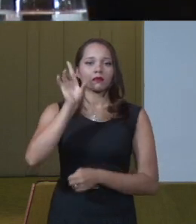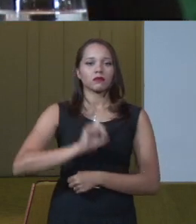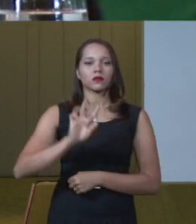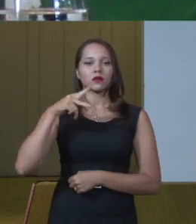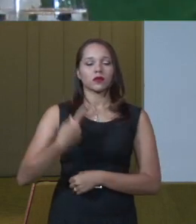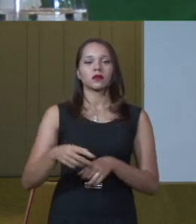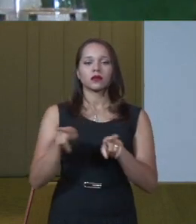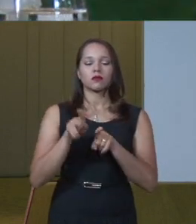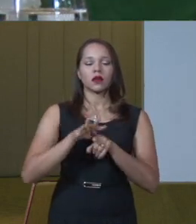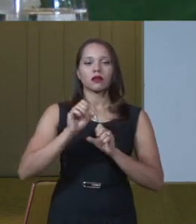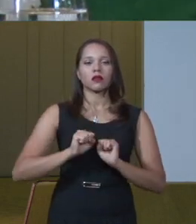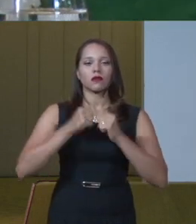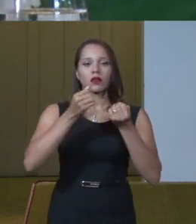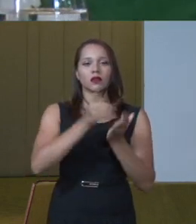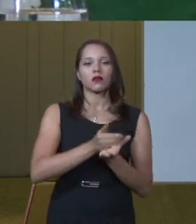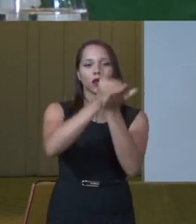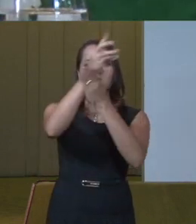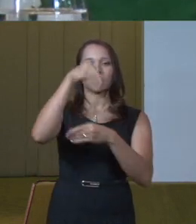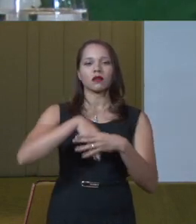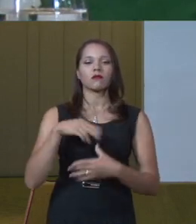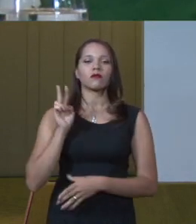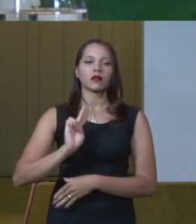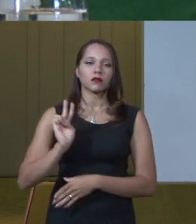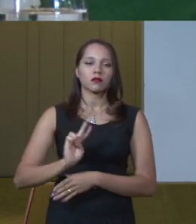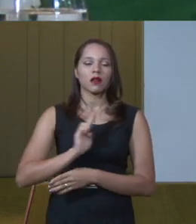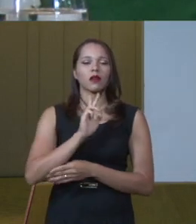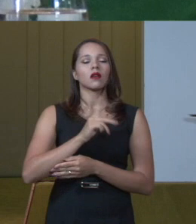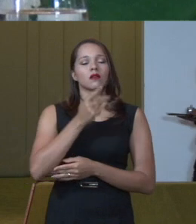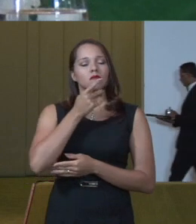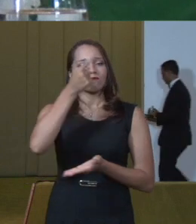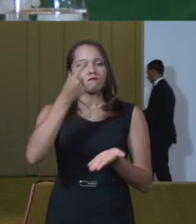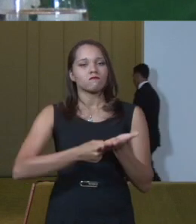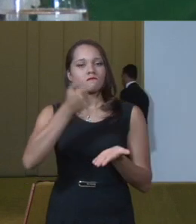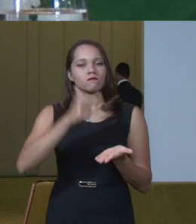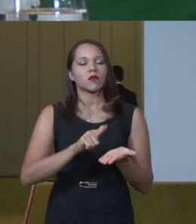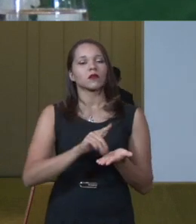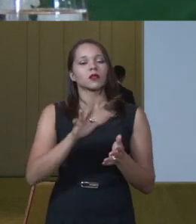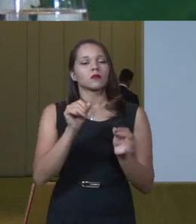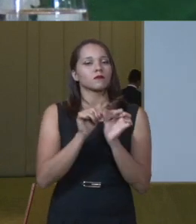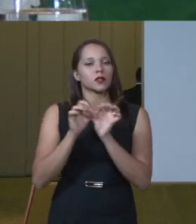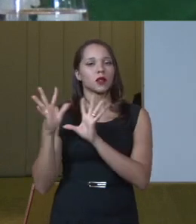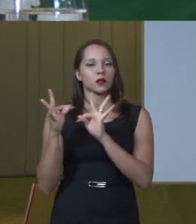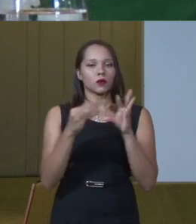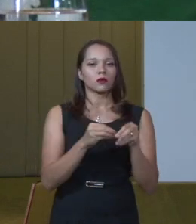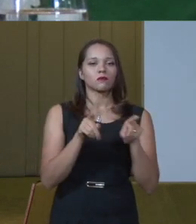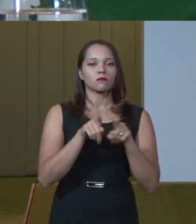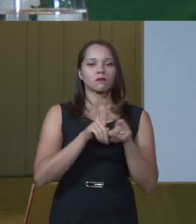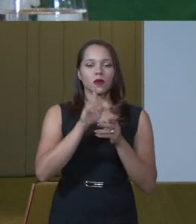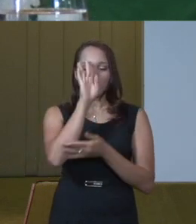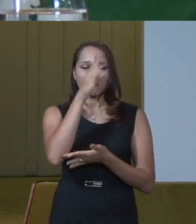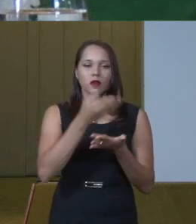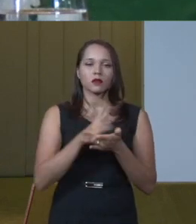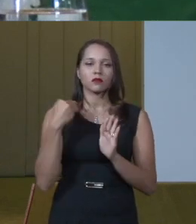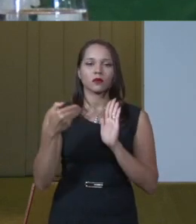democracia na Venezuela, reafirmando o nosso compromisso em tudo fazer e a nossa confiança de que tudo será feito